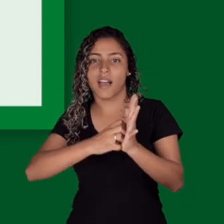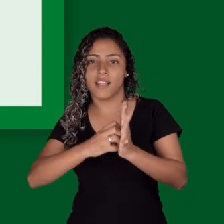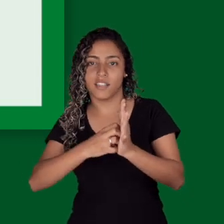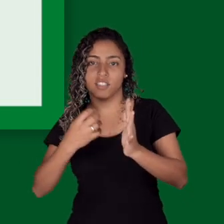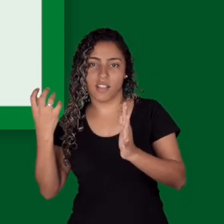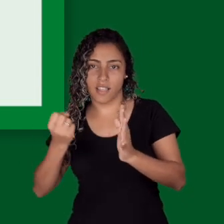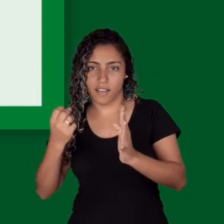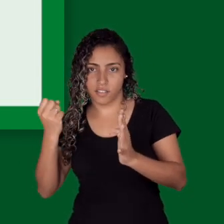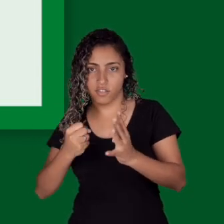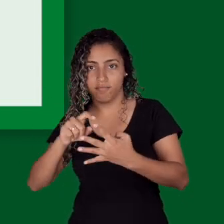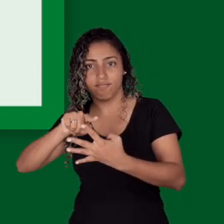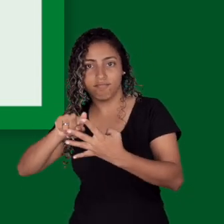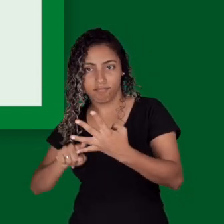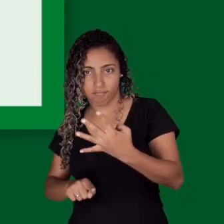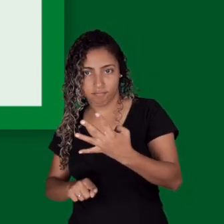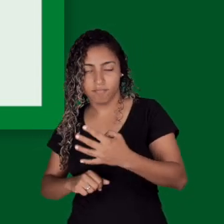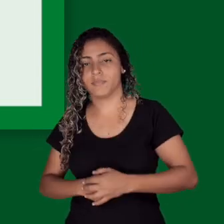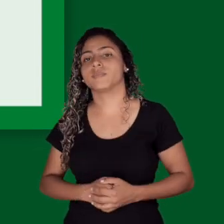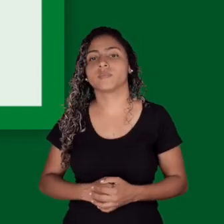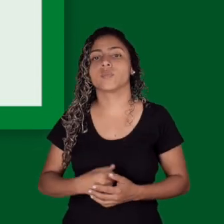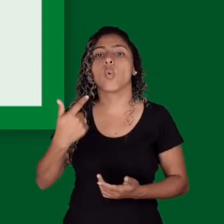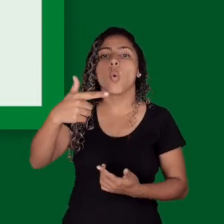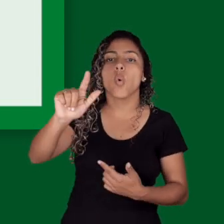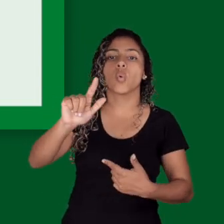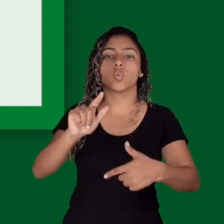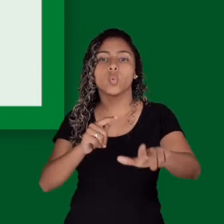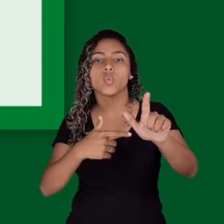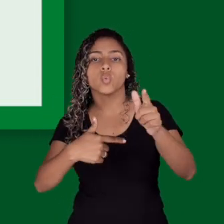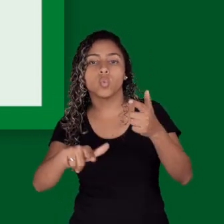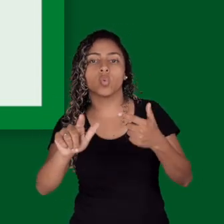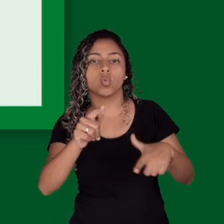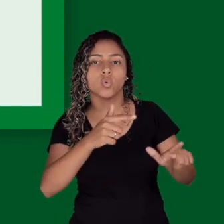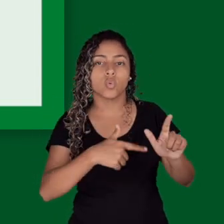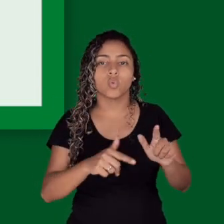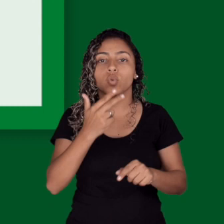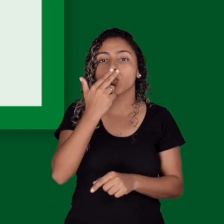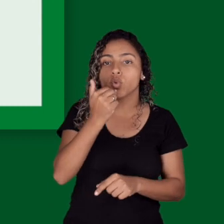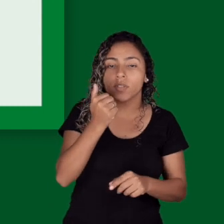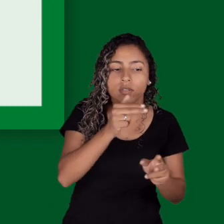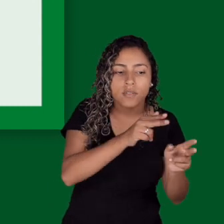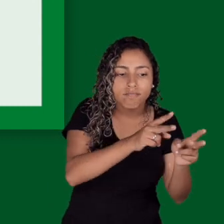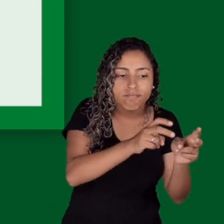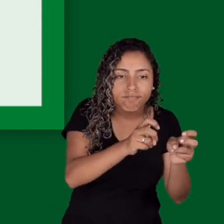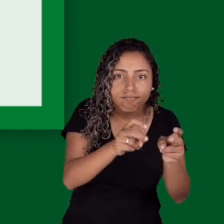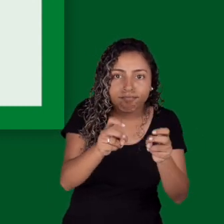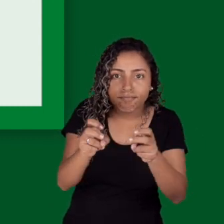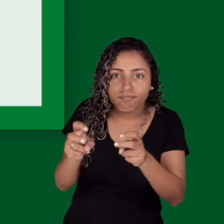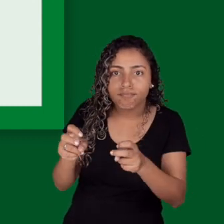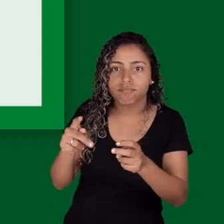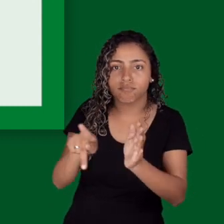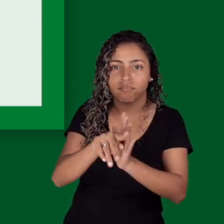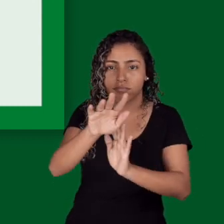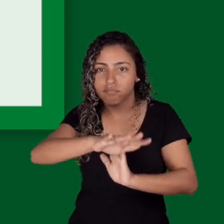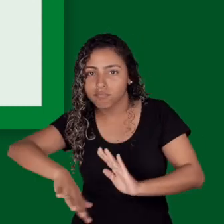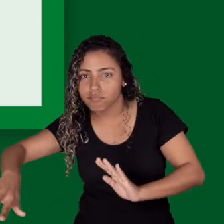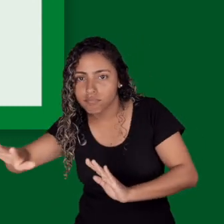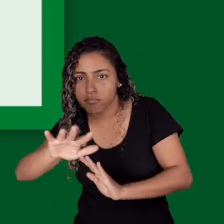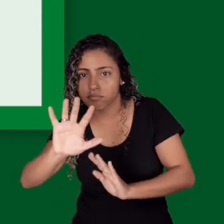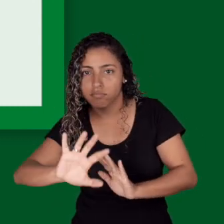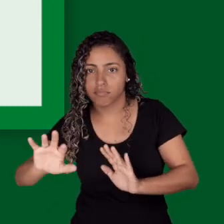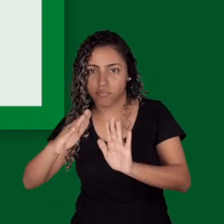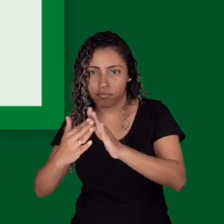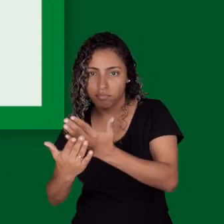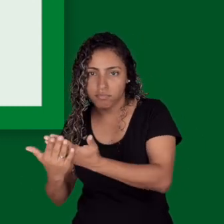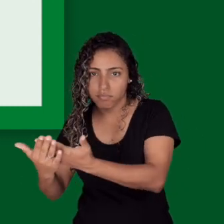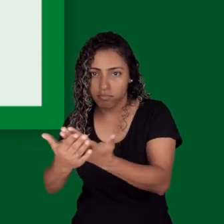vaca. As demais necessidades alimentares especiais identificadas pelas nutricionistas das regionais de ensino, esses cardápios eles